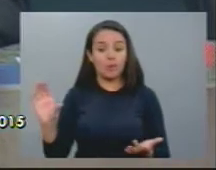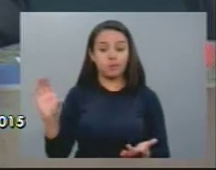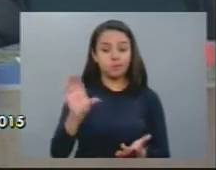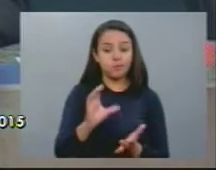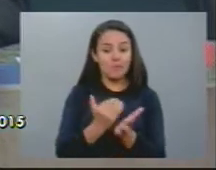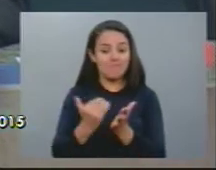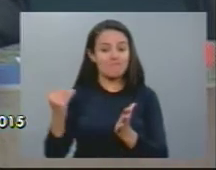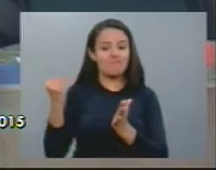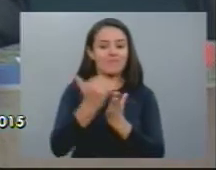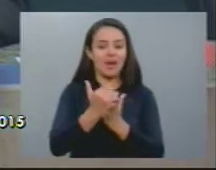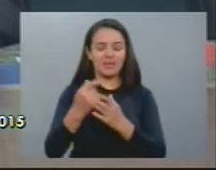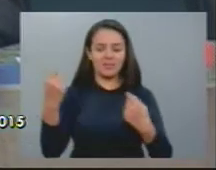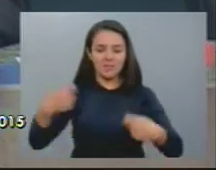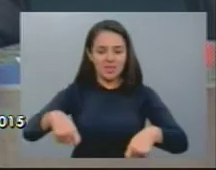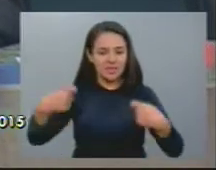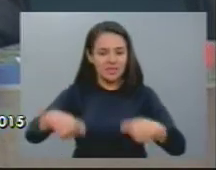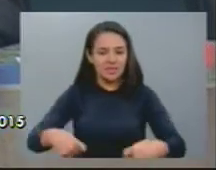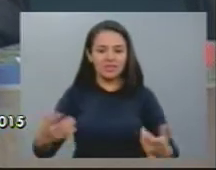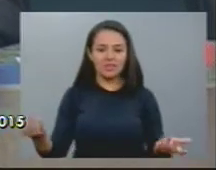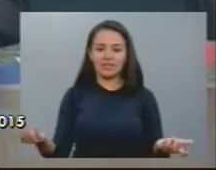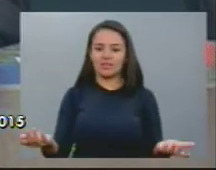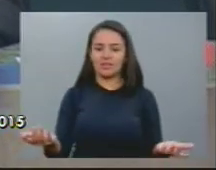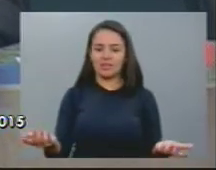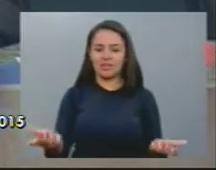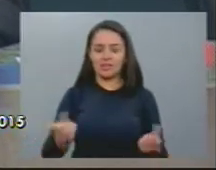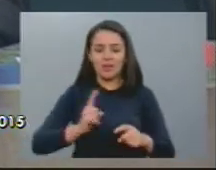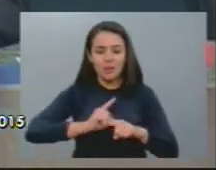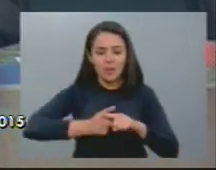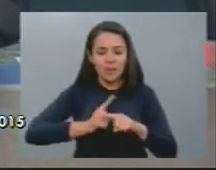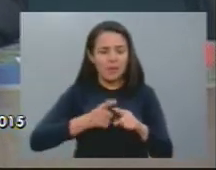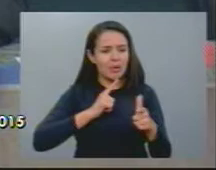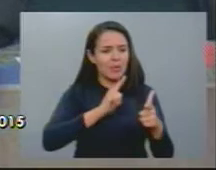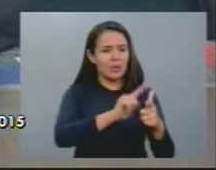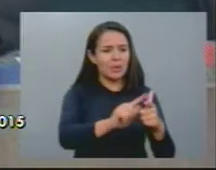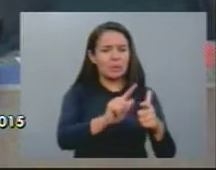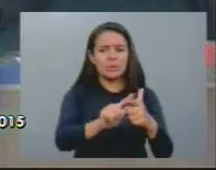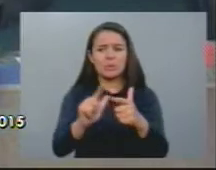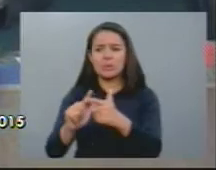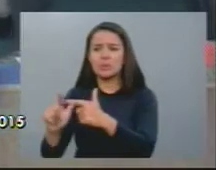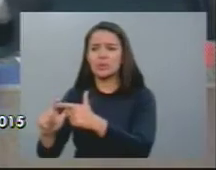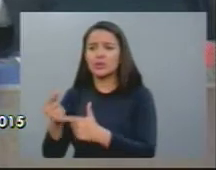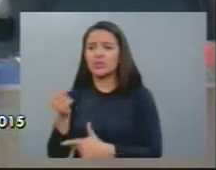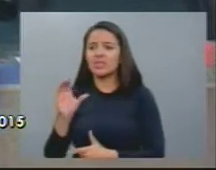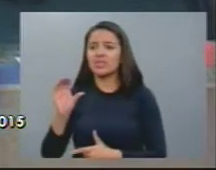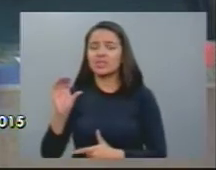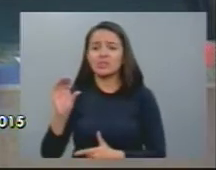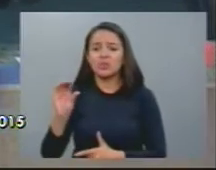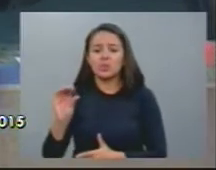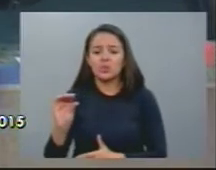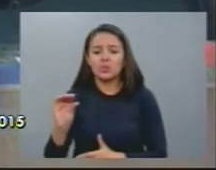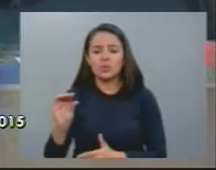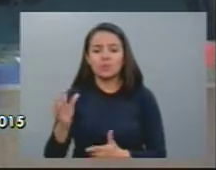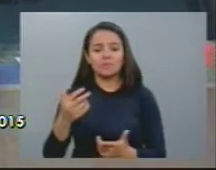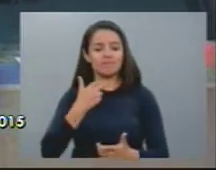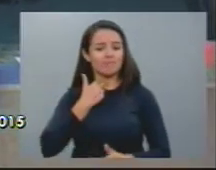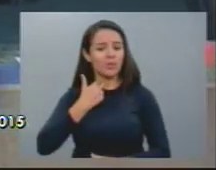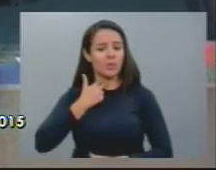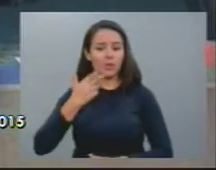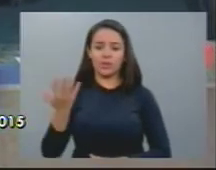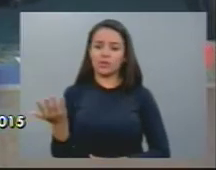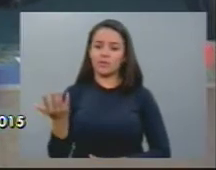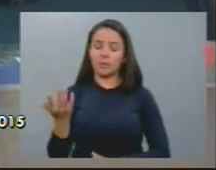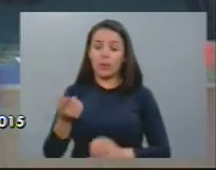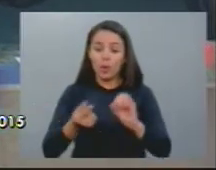temos poucos recursos para a quantidade de problemas que nós enfrentamos. Entretanto, se nós melhor